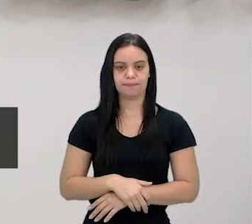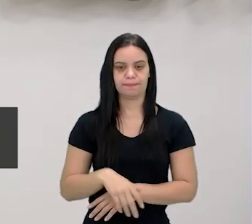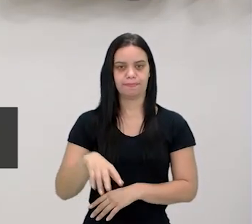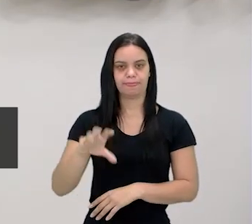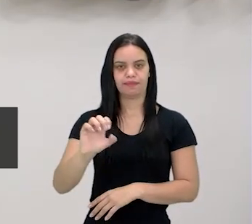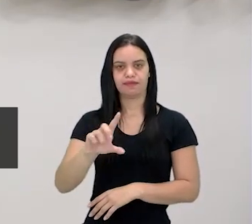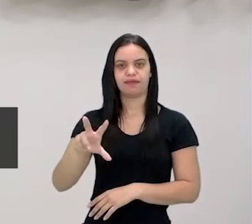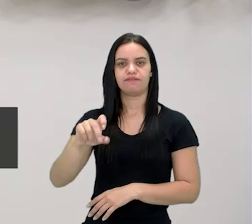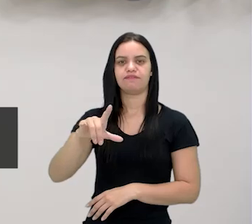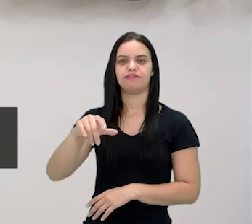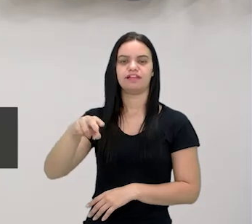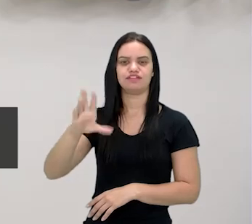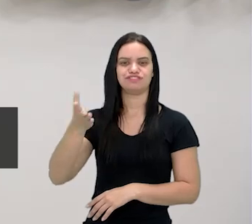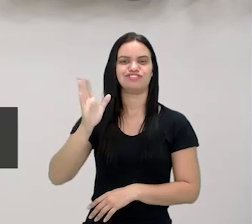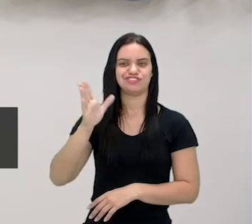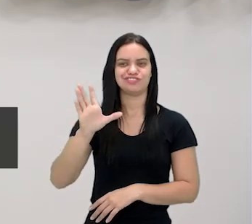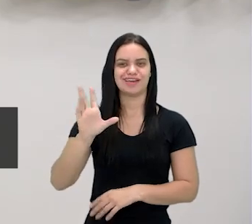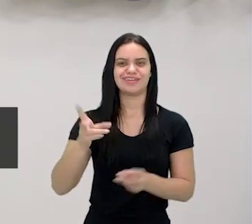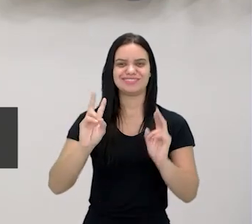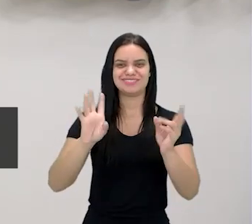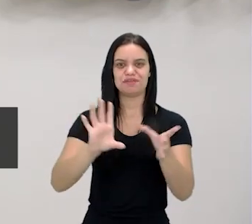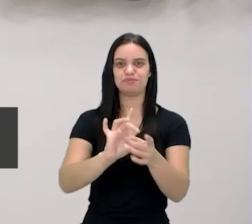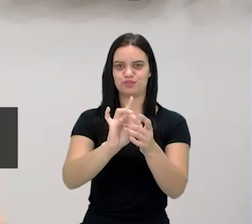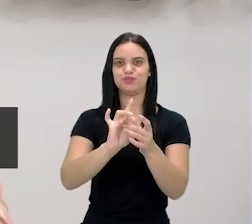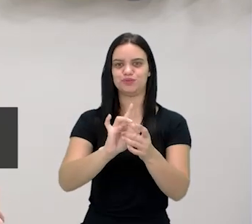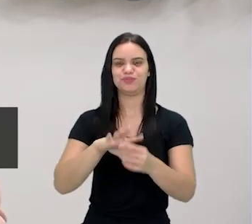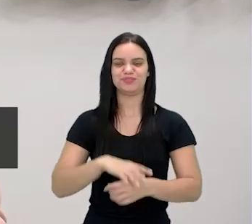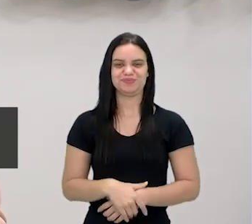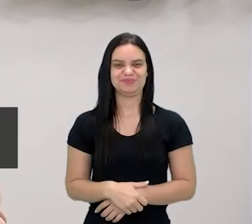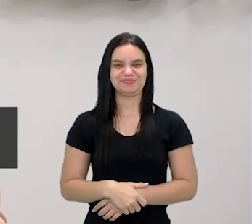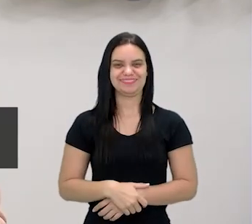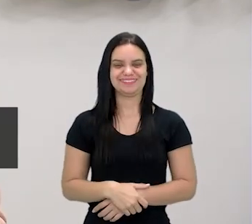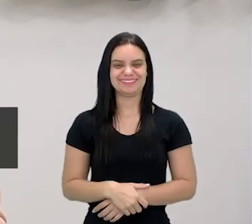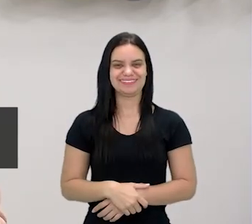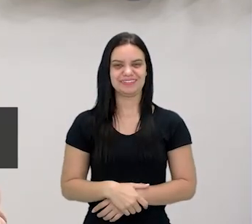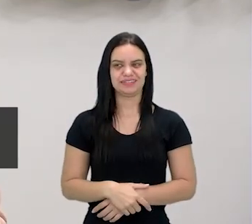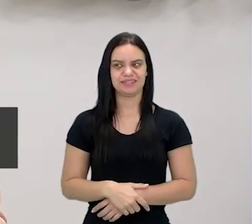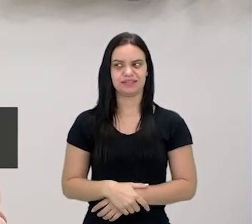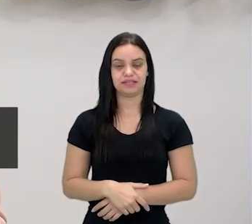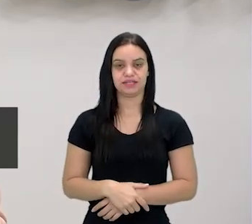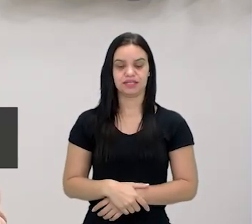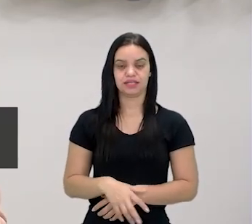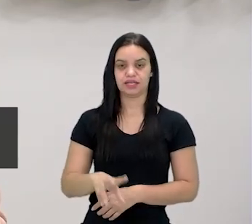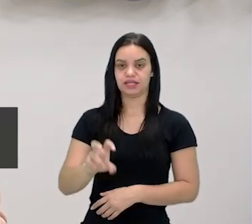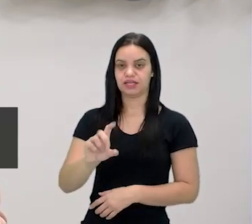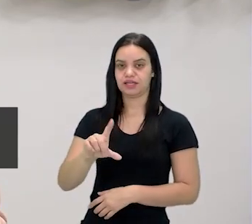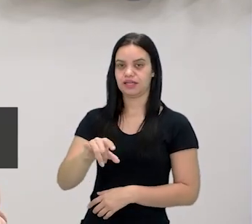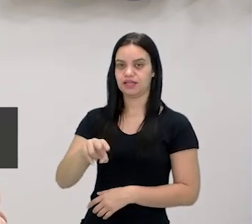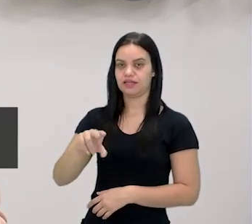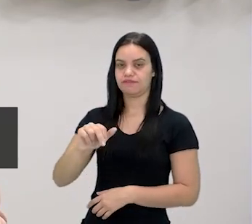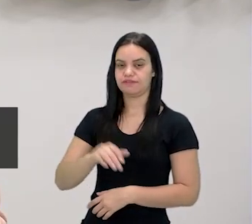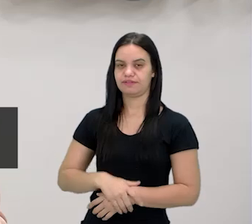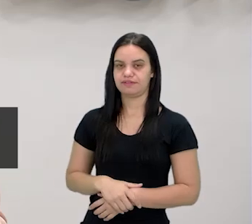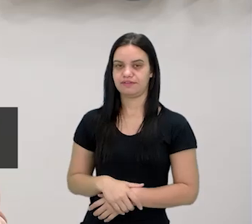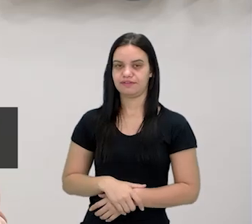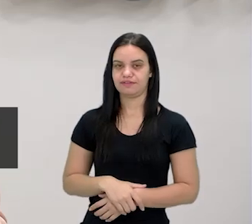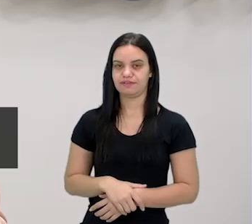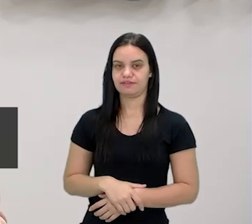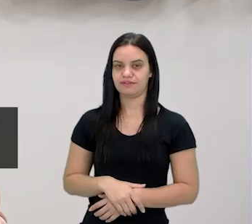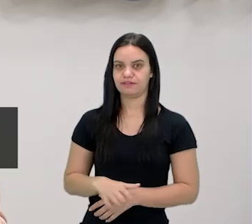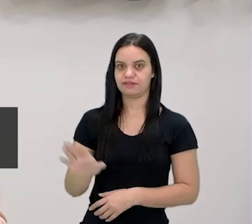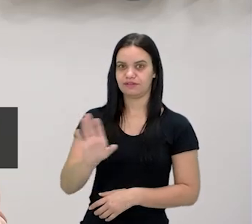Aparecida, como sempre, está sempre conosco aí. A Evelyn está aí? Sim, olá, boa